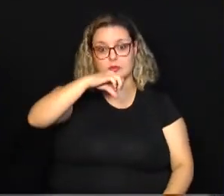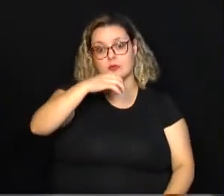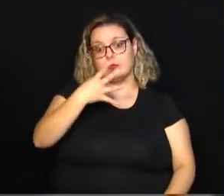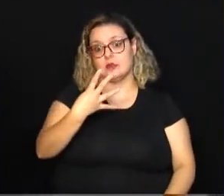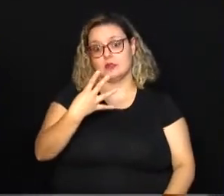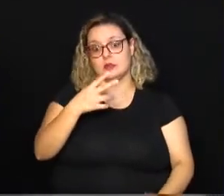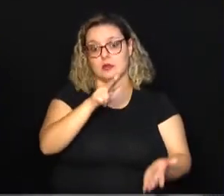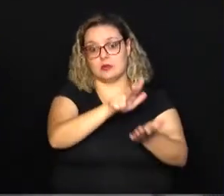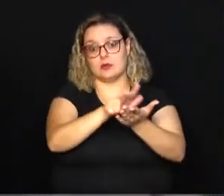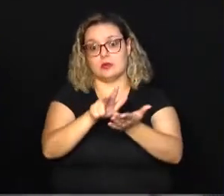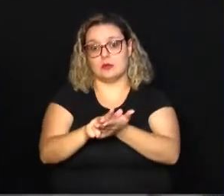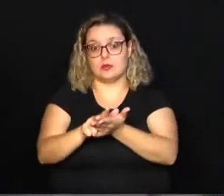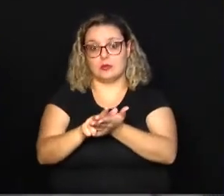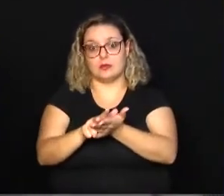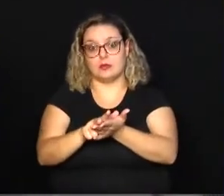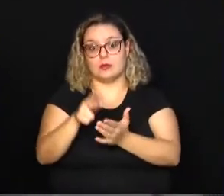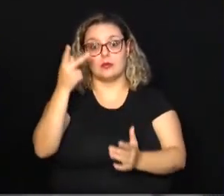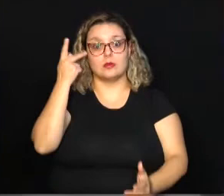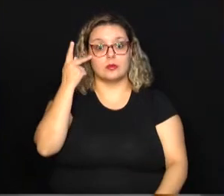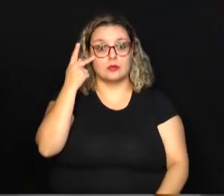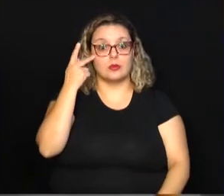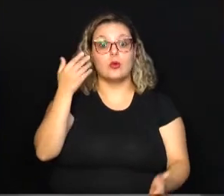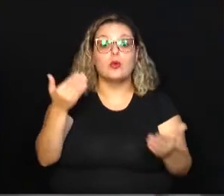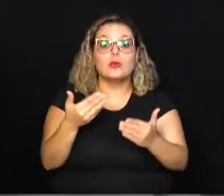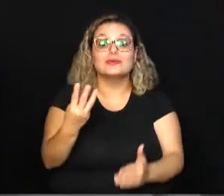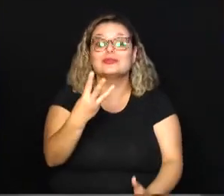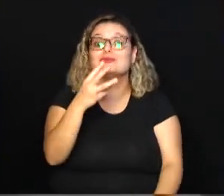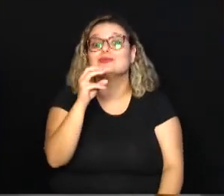com 30 hoje, o Estado de São Paulo.